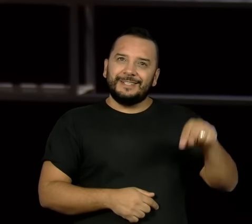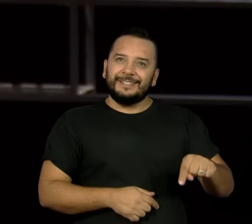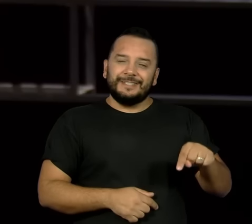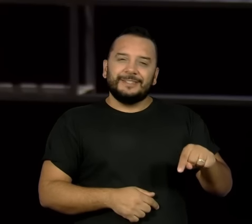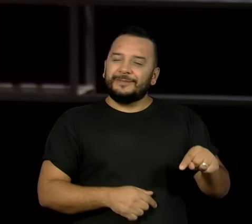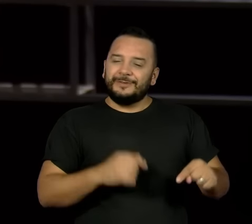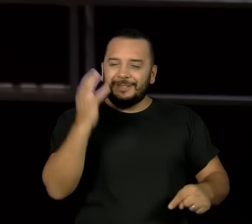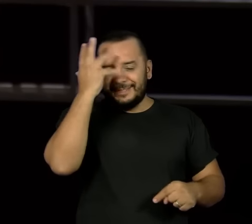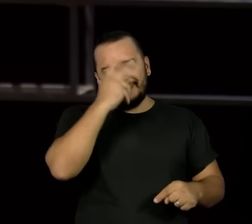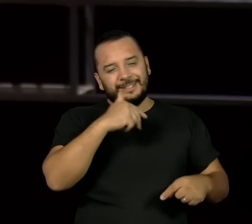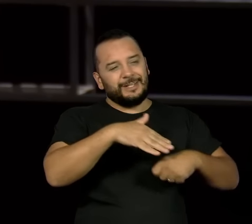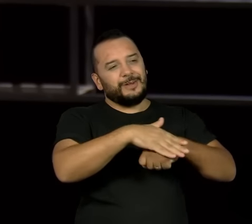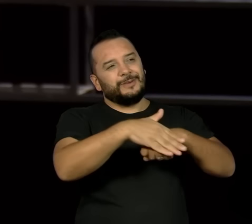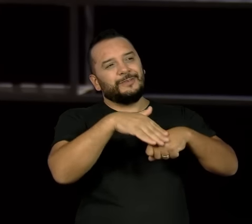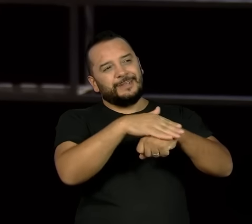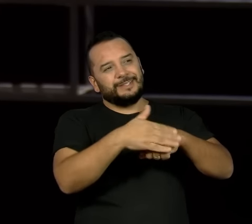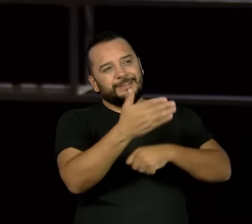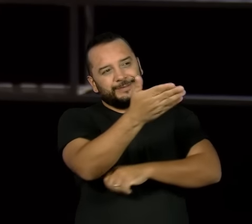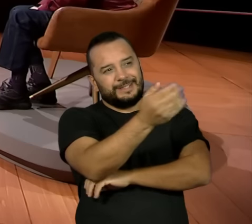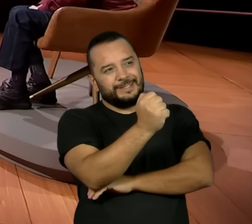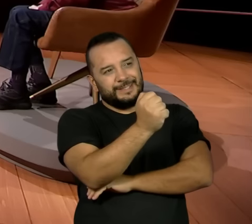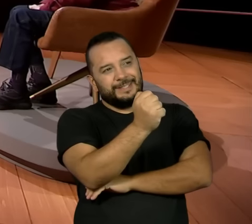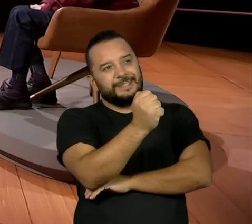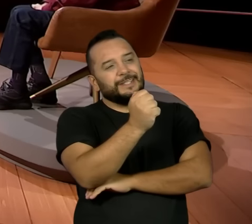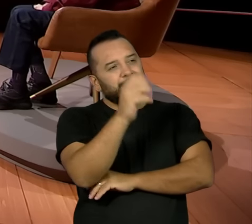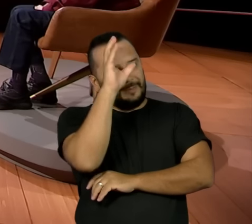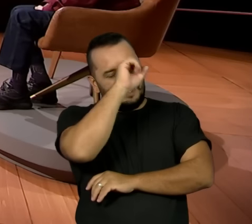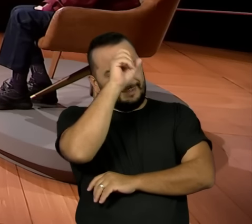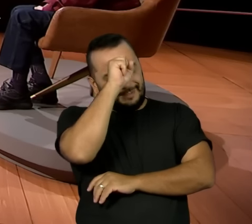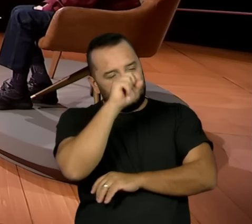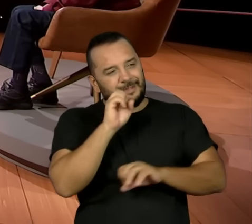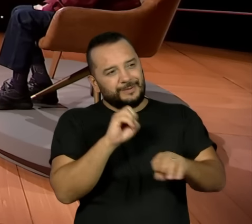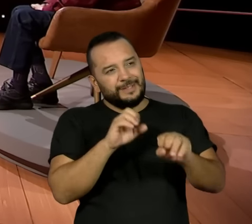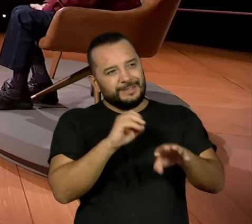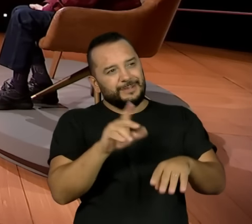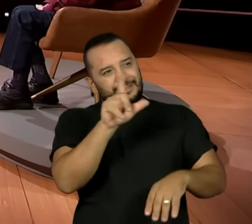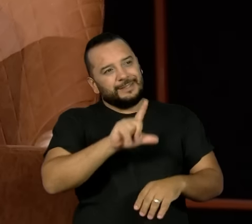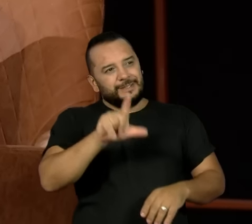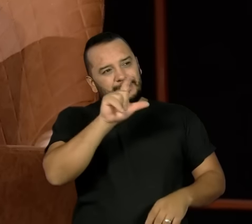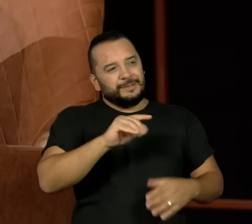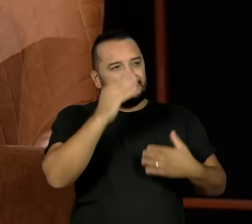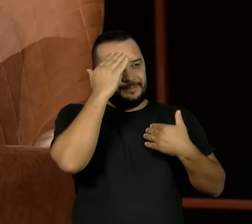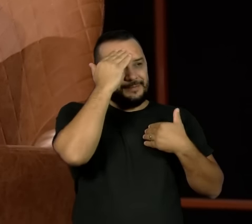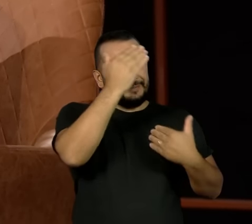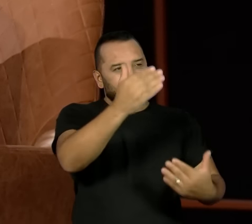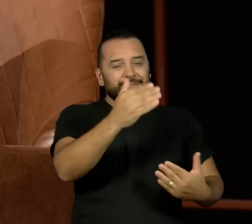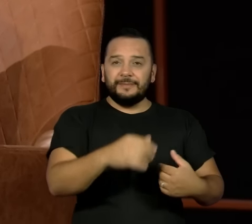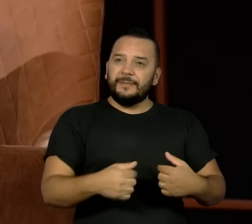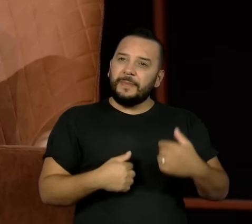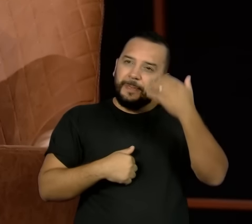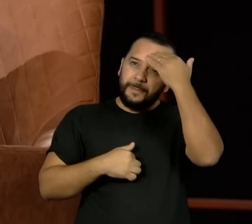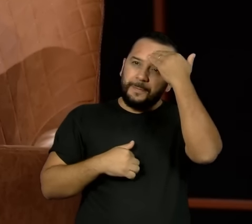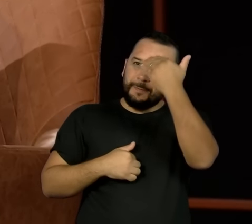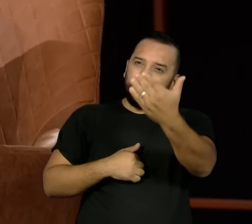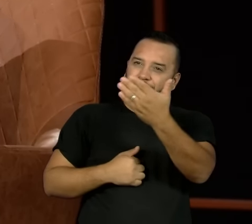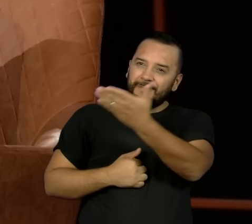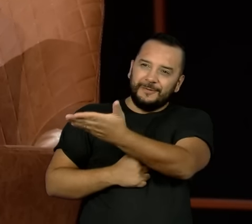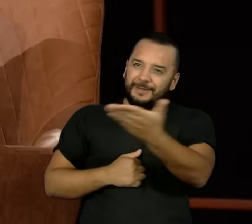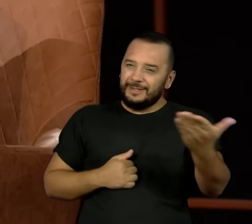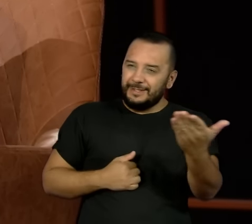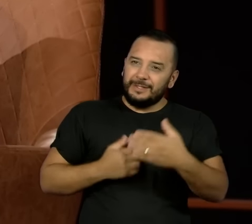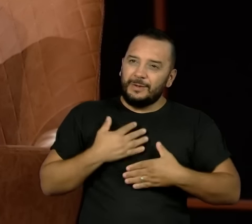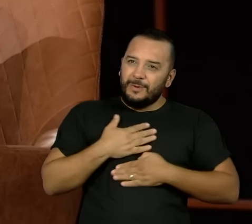Foi linda essa conversa, esse passeio pela educação e tua literatura. Obrigada. E eu agradeço a vocês. Foi uma